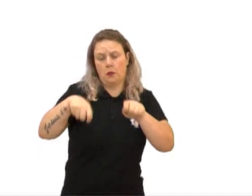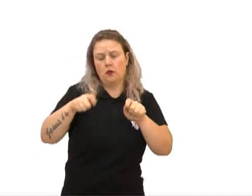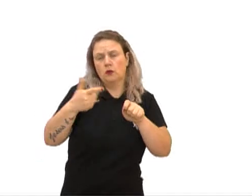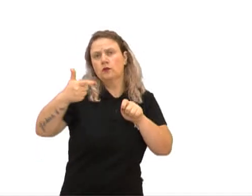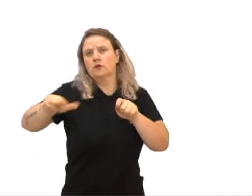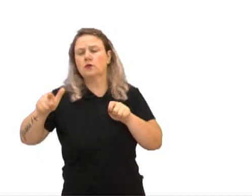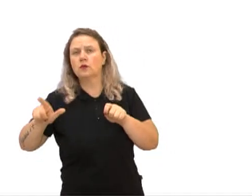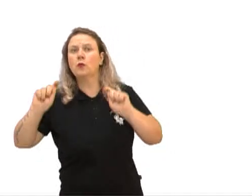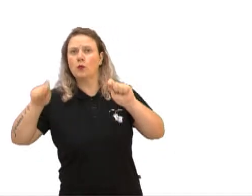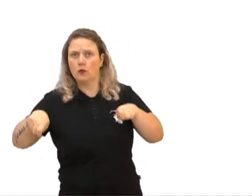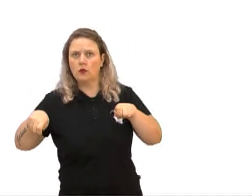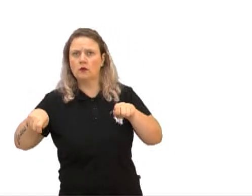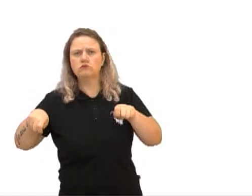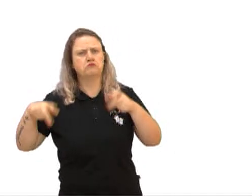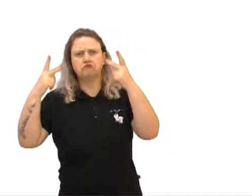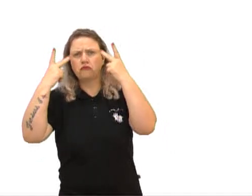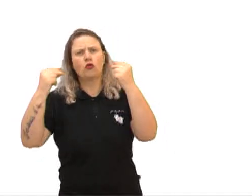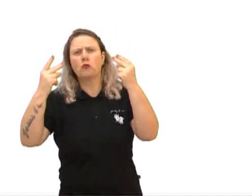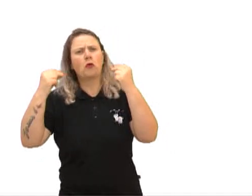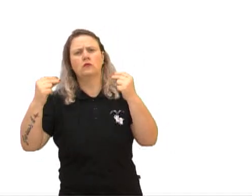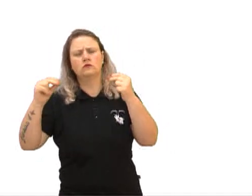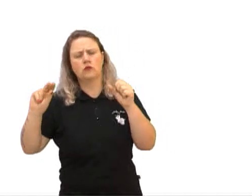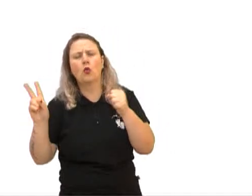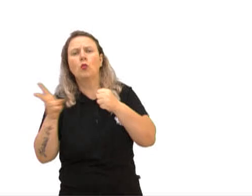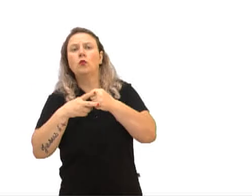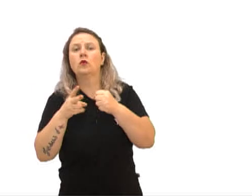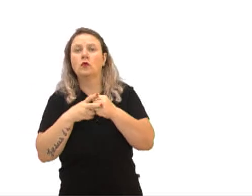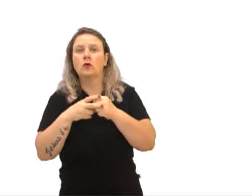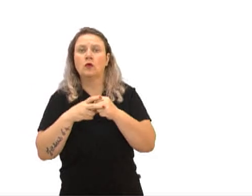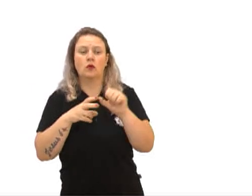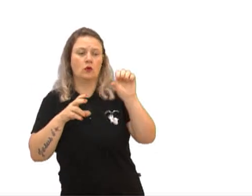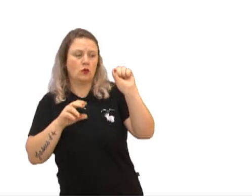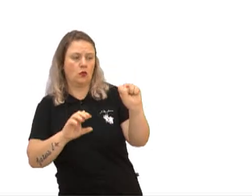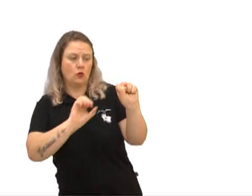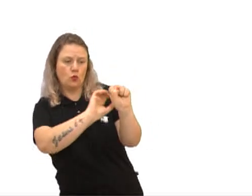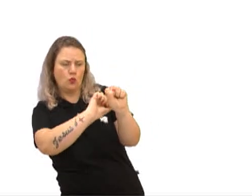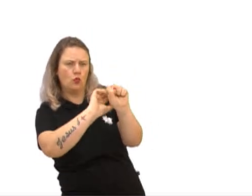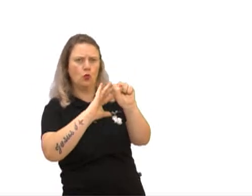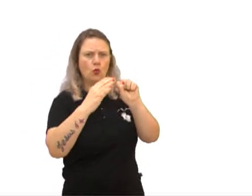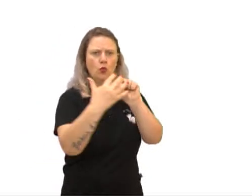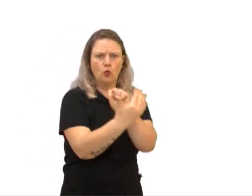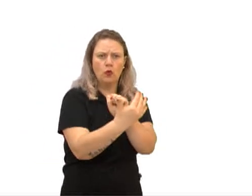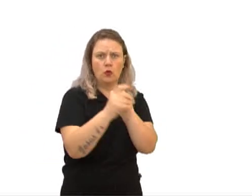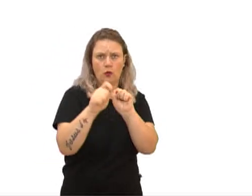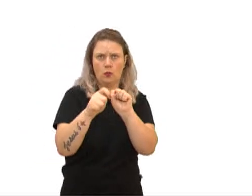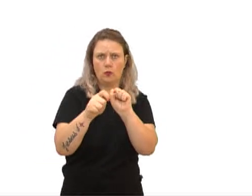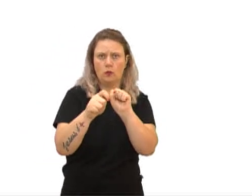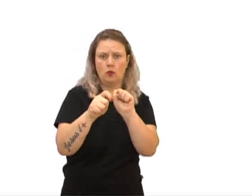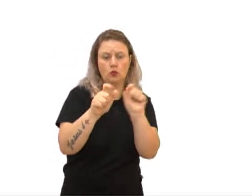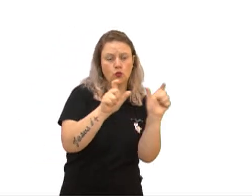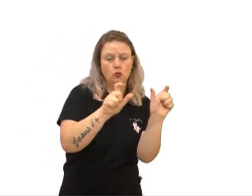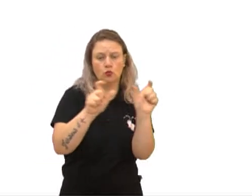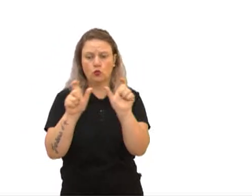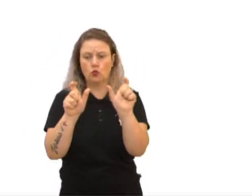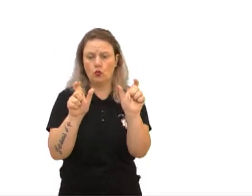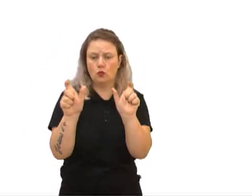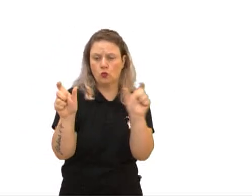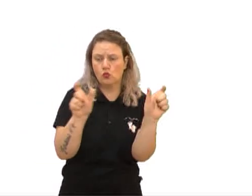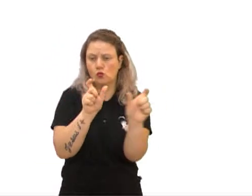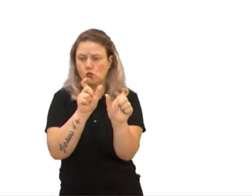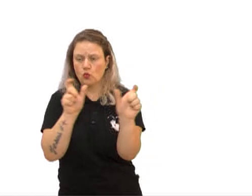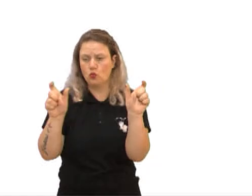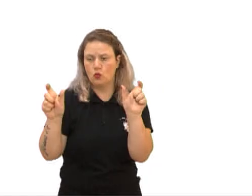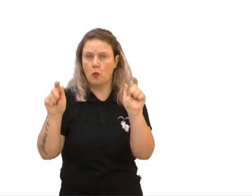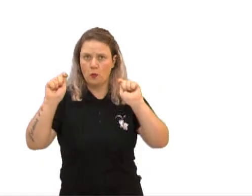pode ser anteposto naturalmente ao verbo. E o sujeito, ele pode estar deslocado, né, professora? Pode estar deslocado. Pode estar